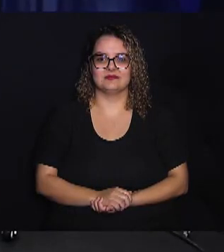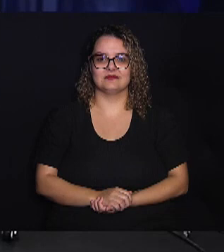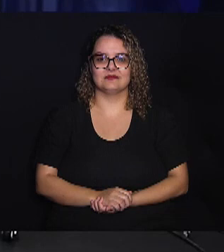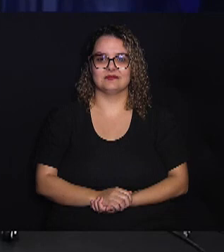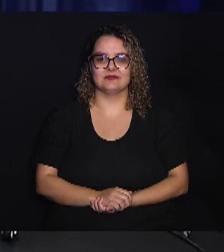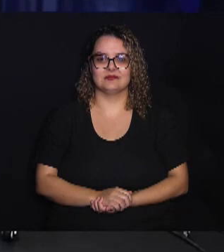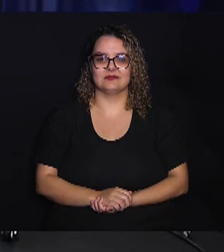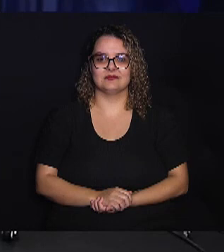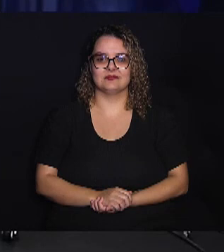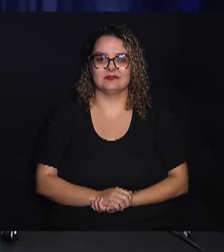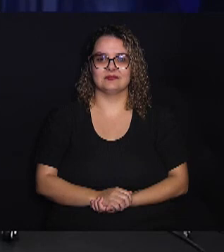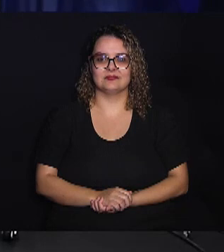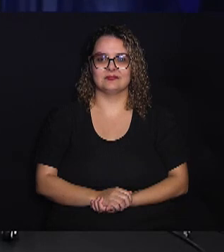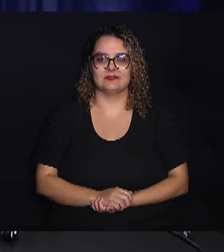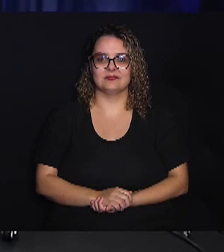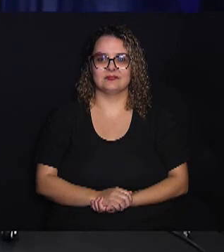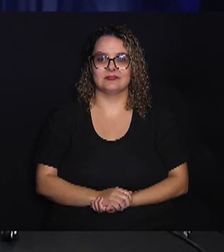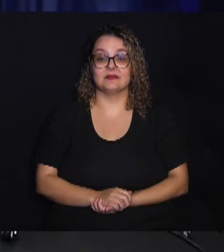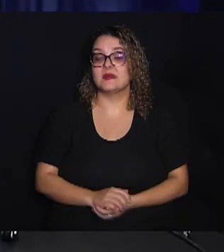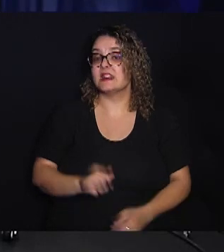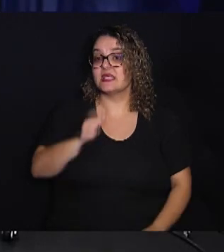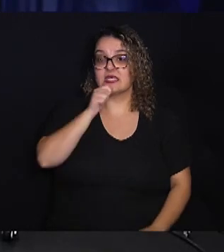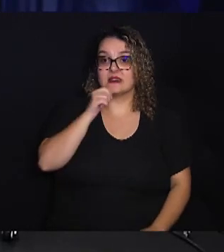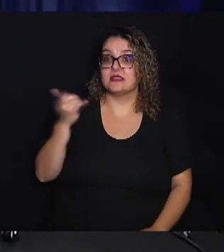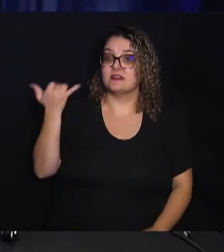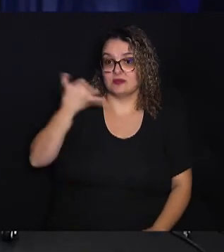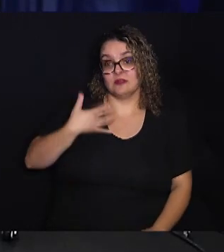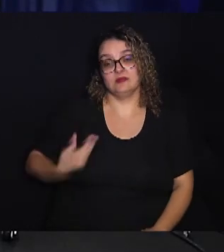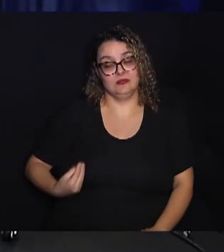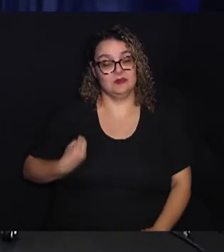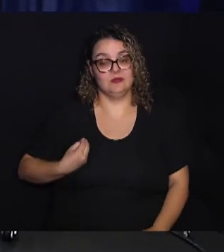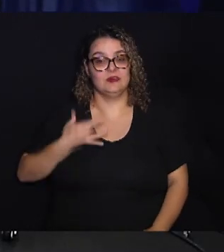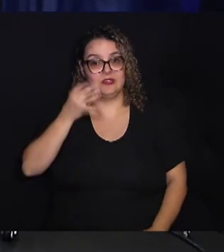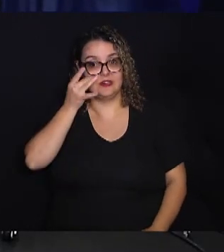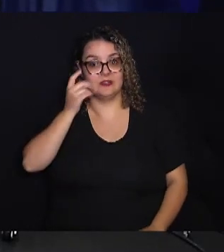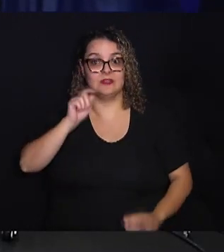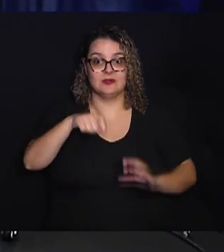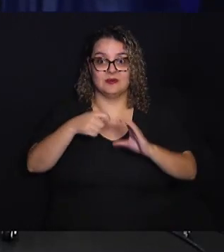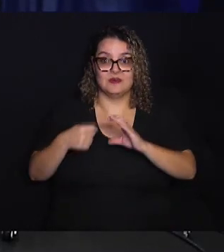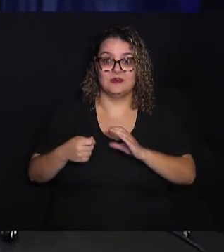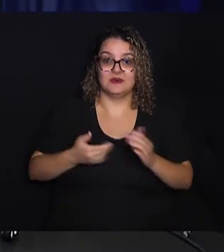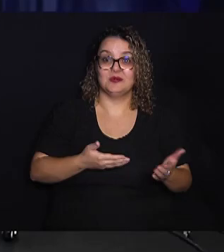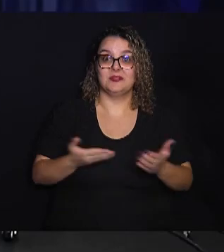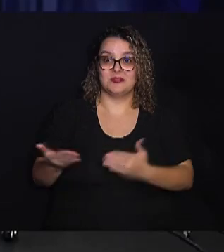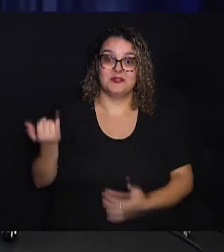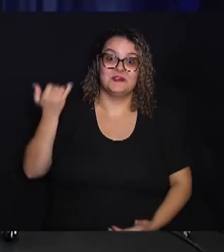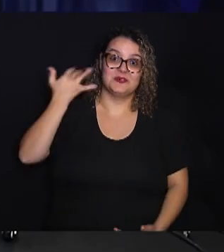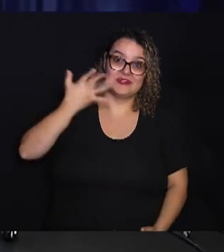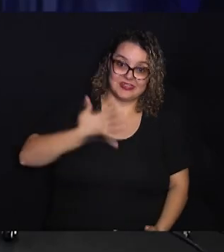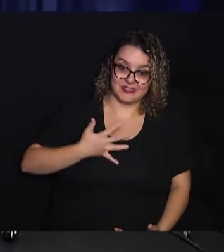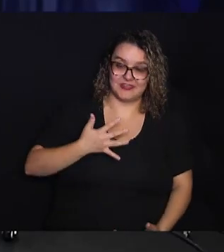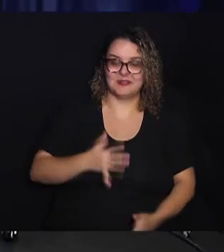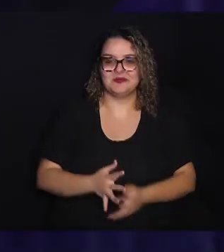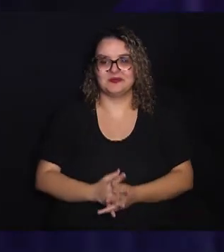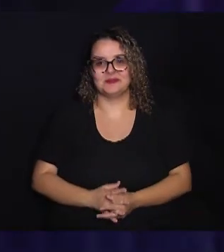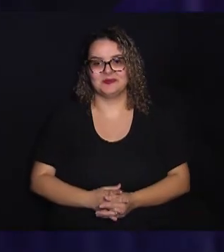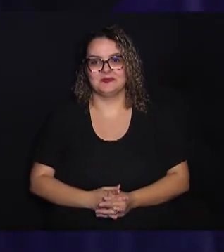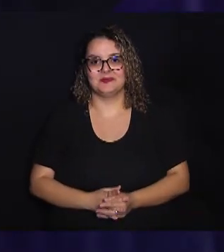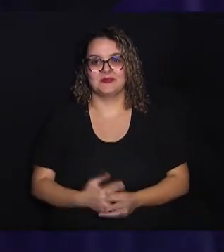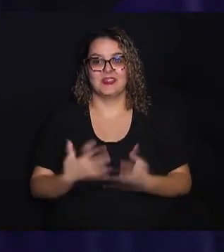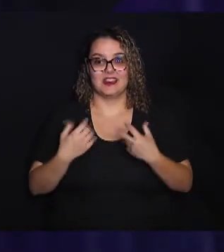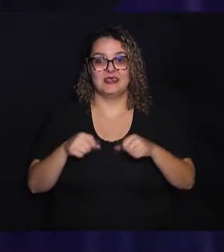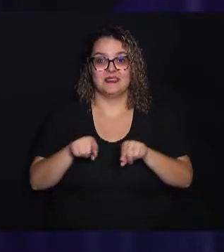Se você ainda não acompanhou ao vivo ou em vídeo, um espetáculo com audiodescrição, né? E a gente recebeu